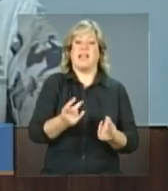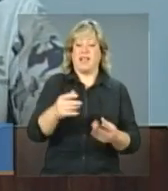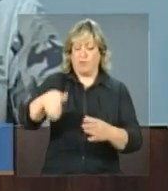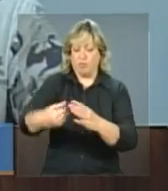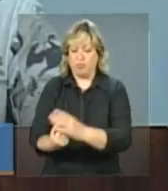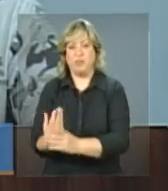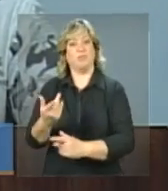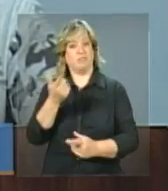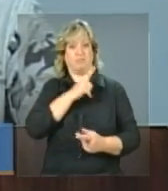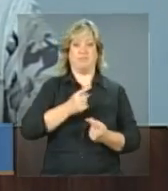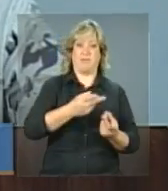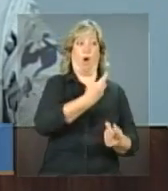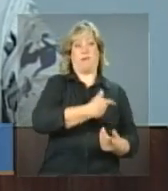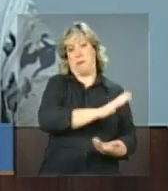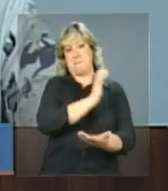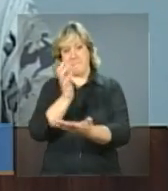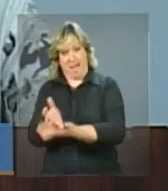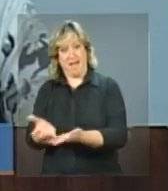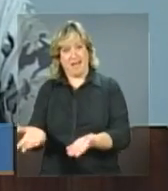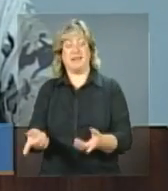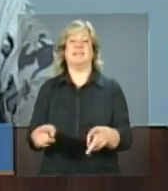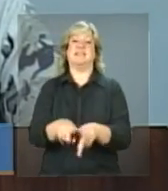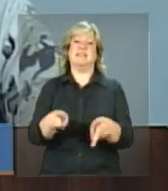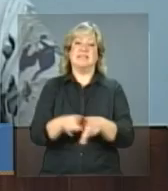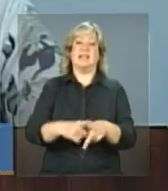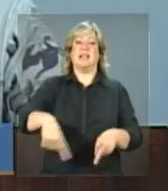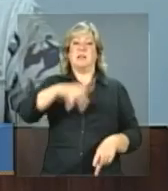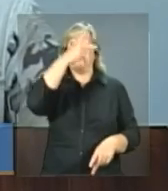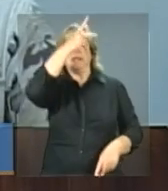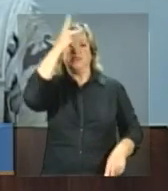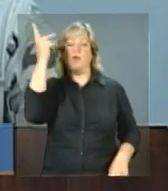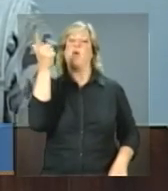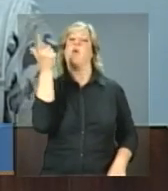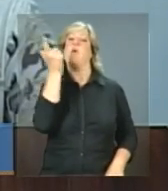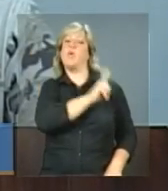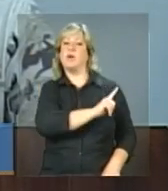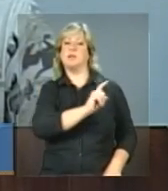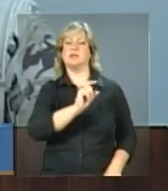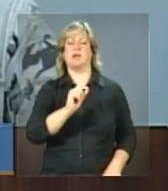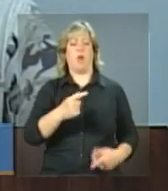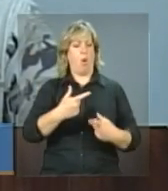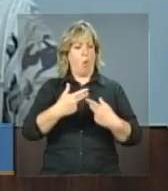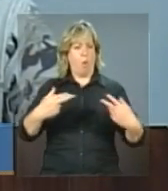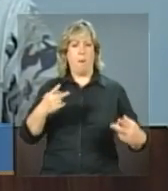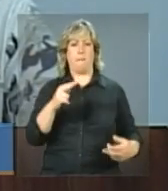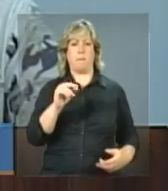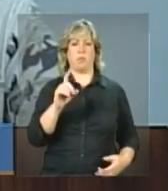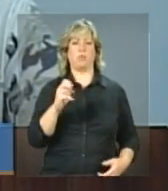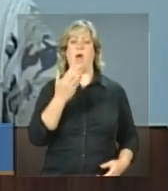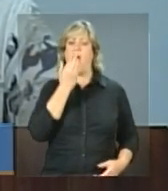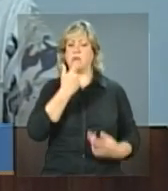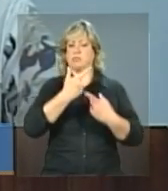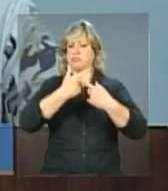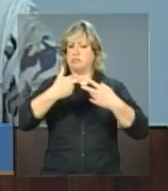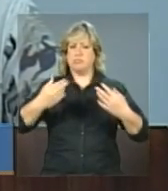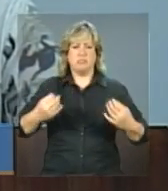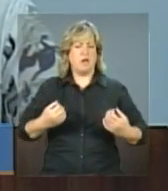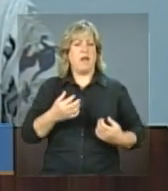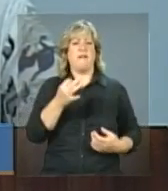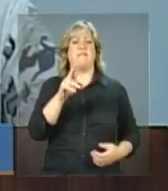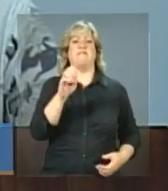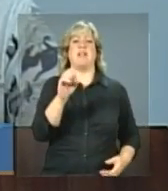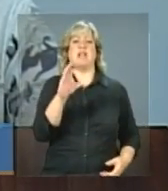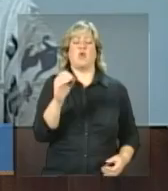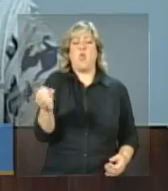e a população local que vai ter acesso a produtos de ótima qualidade, hortifruti granjeiros, produtos